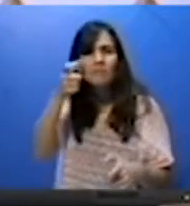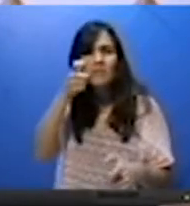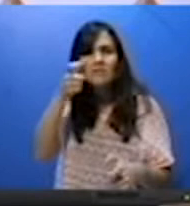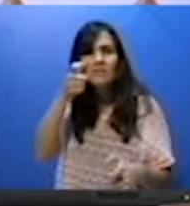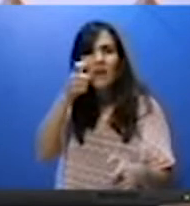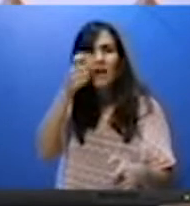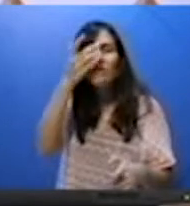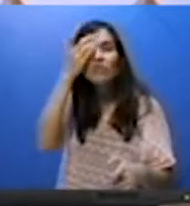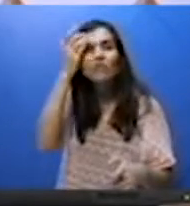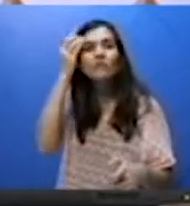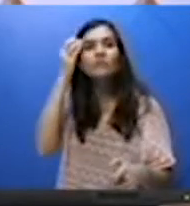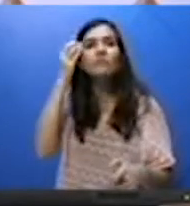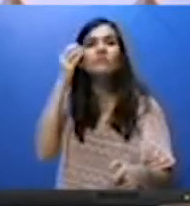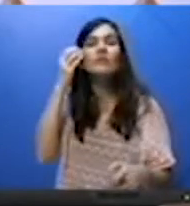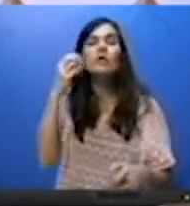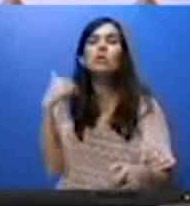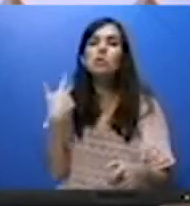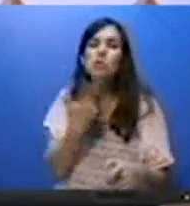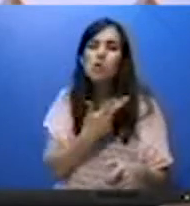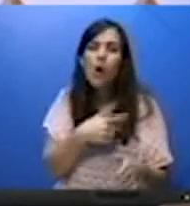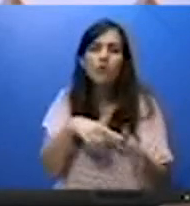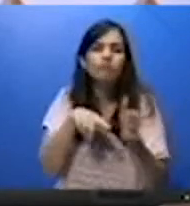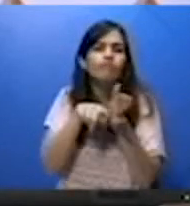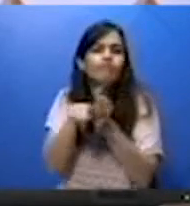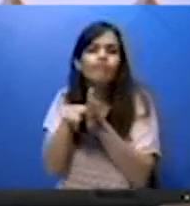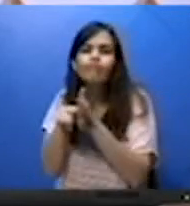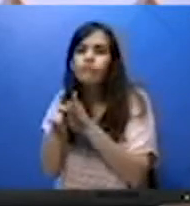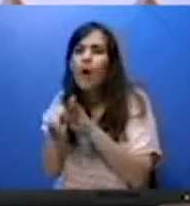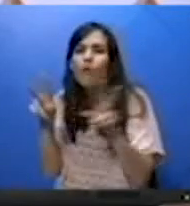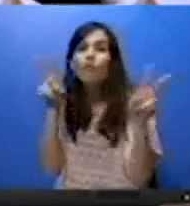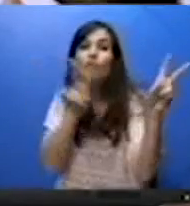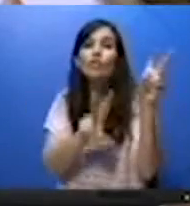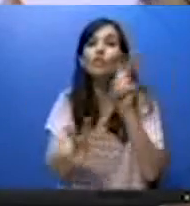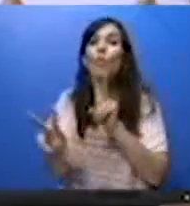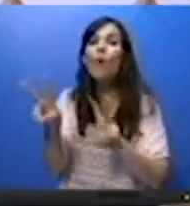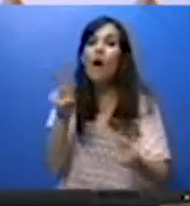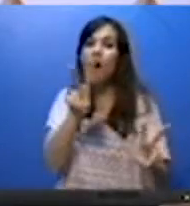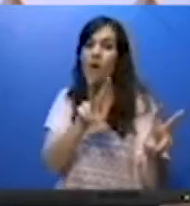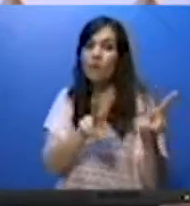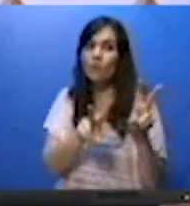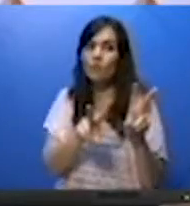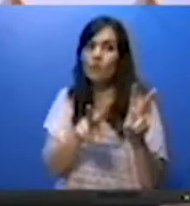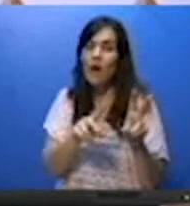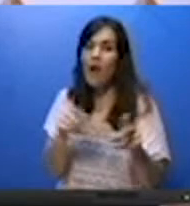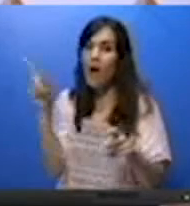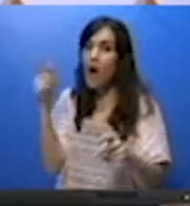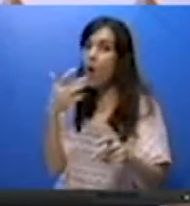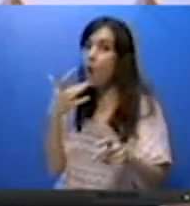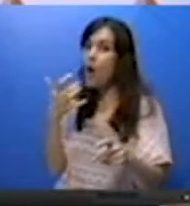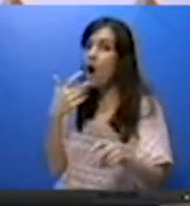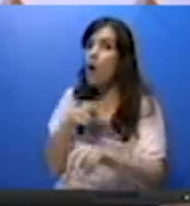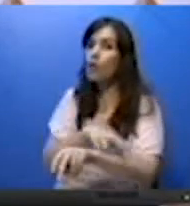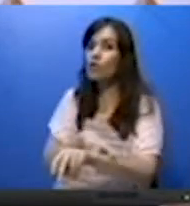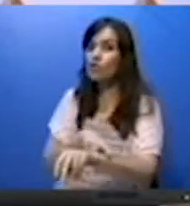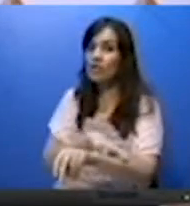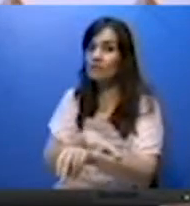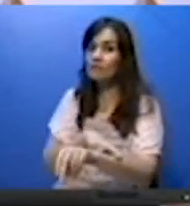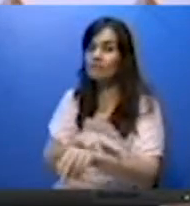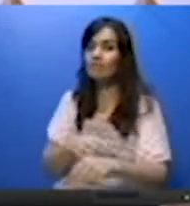também mais uma vez eu explorei as pistas visuais a cor roxa tá bom